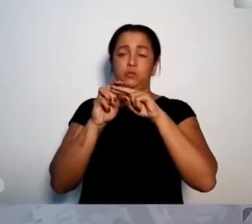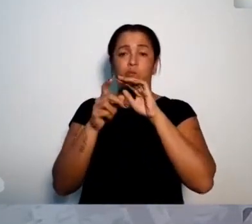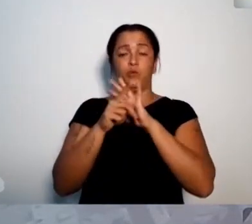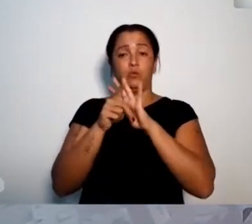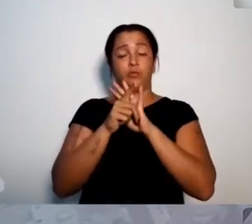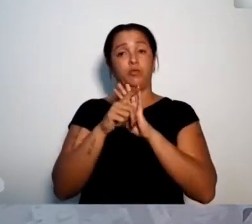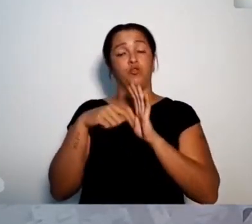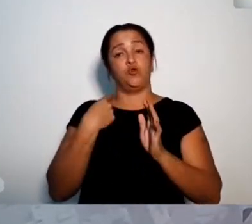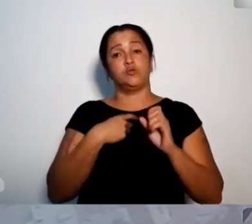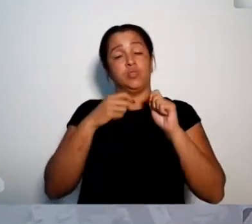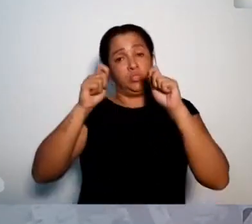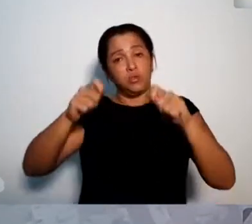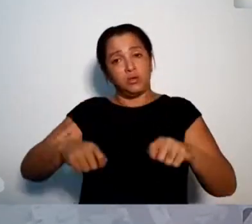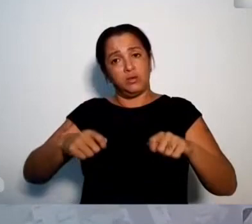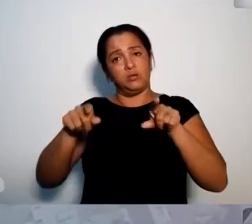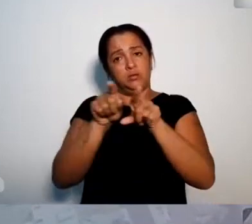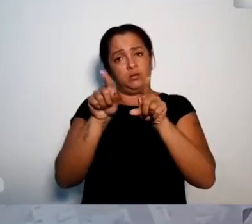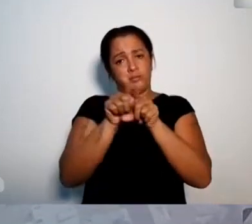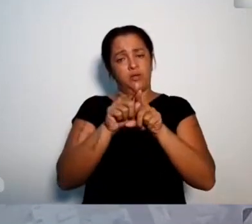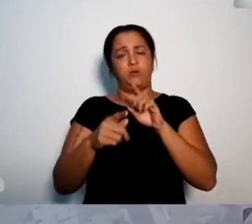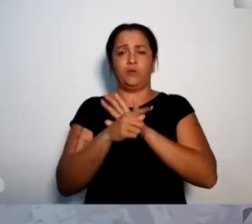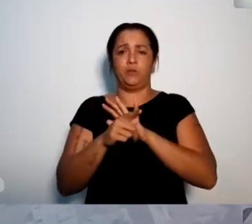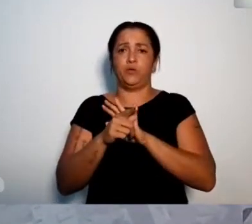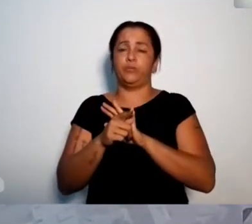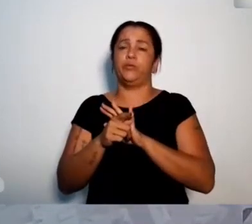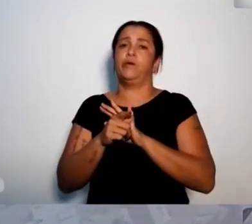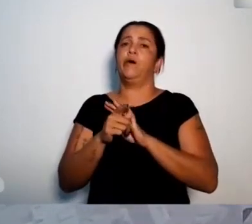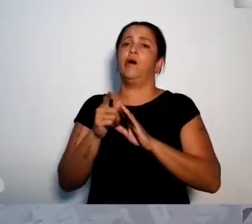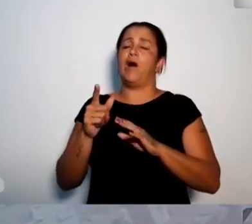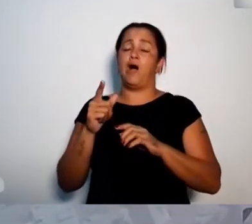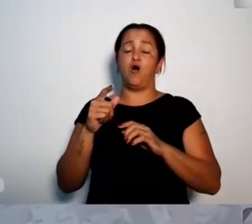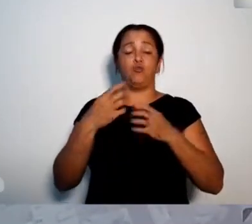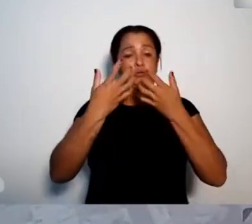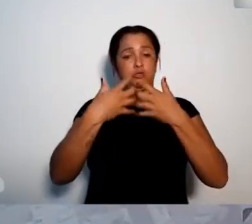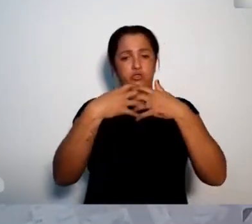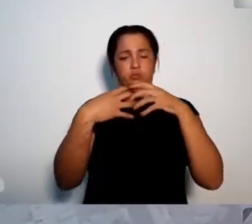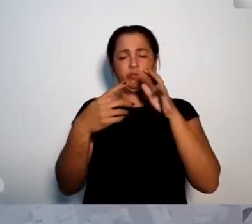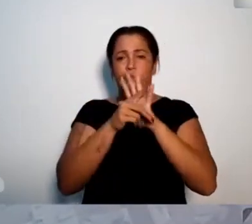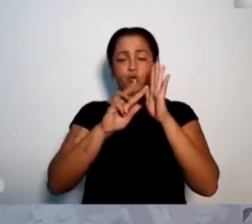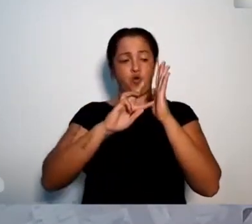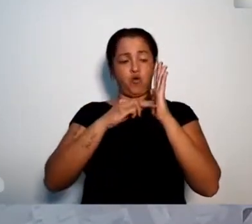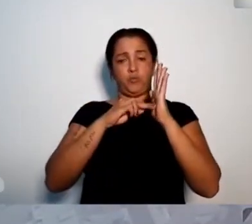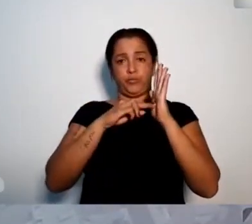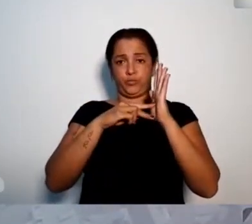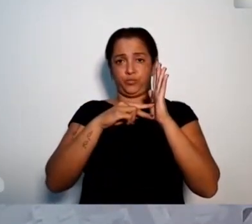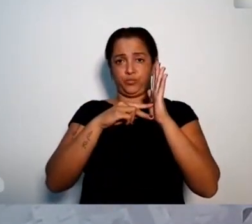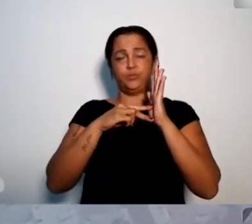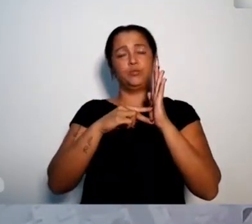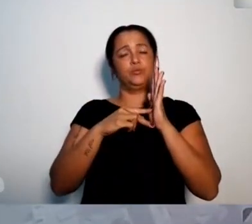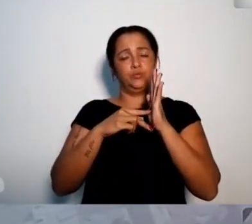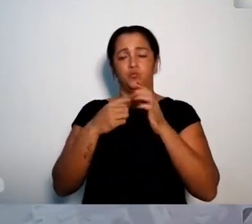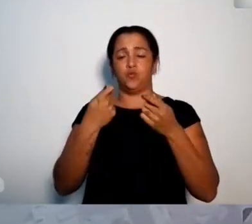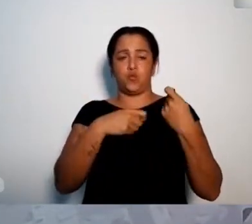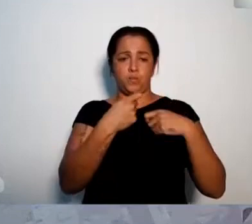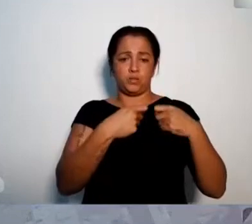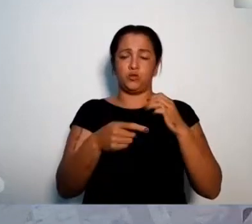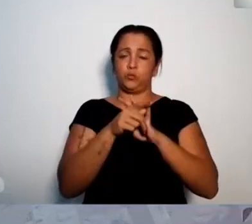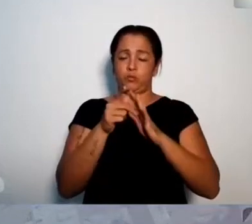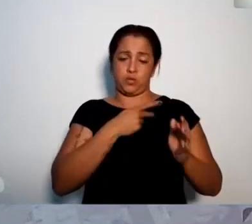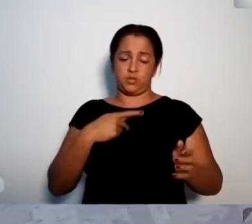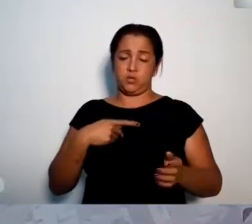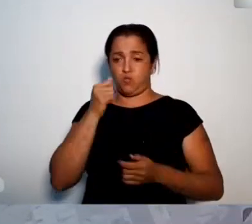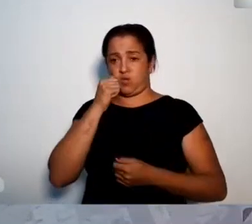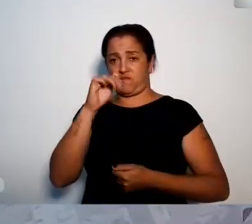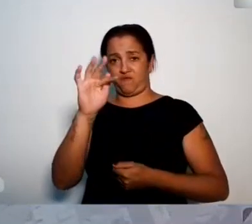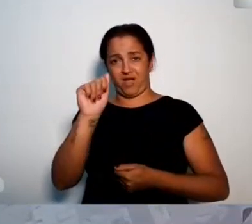também destinar um assento ao Sindicato dos Comerciantes ali, do Sincomércio, presidido pela Fátima Baldini, a um exemplo.